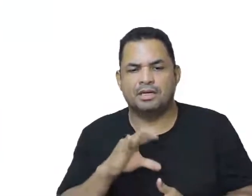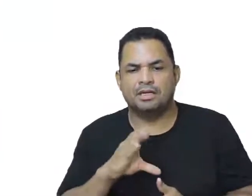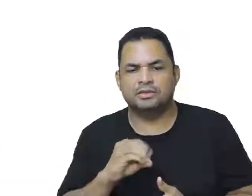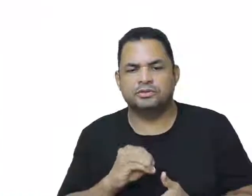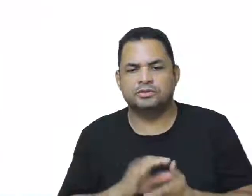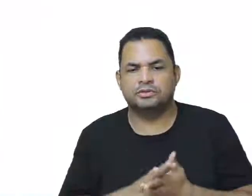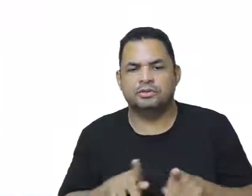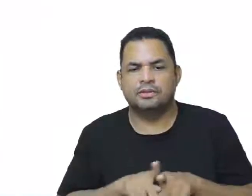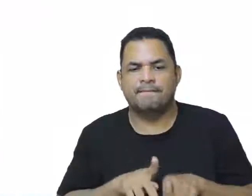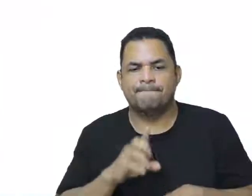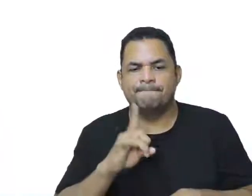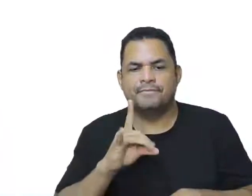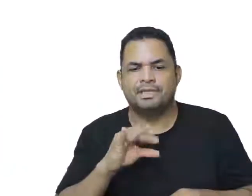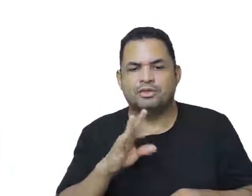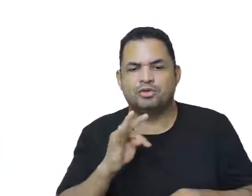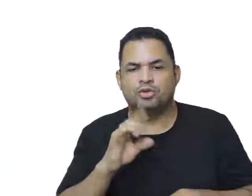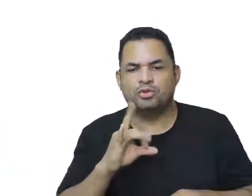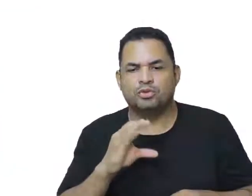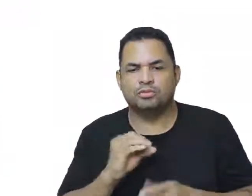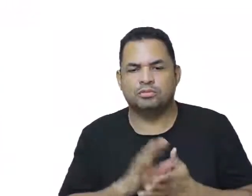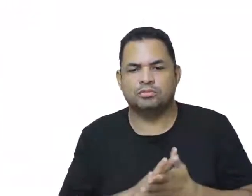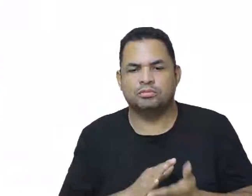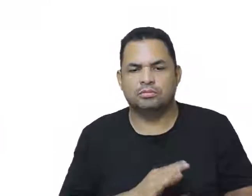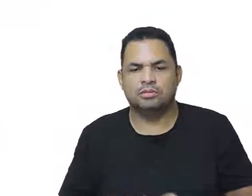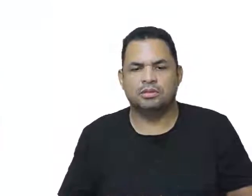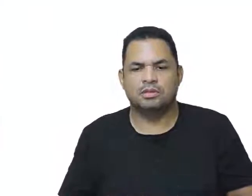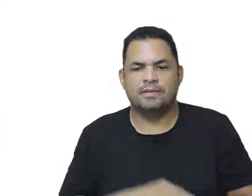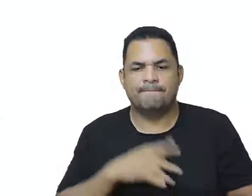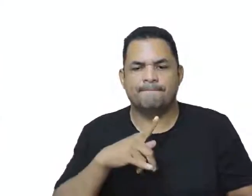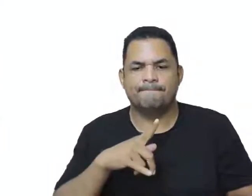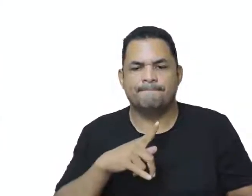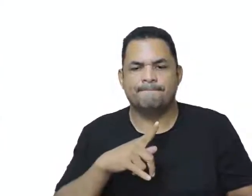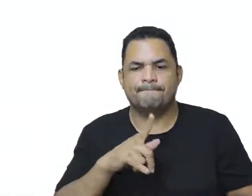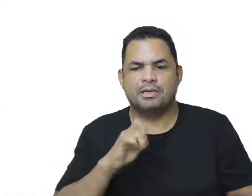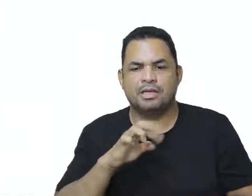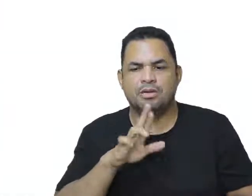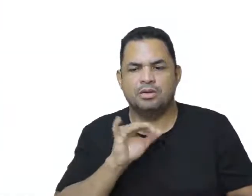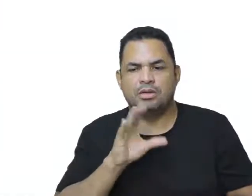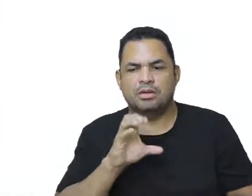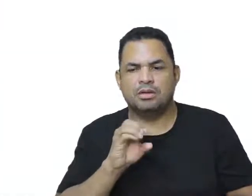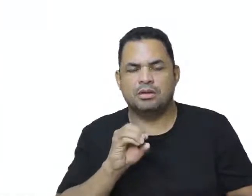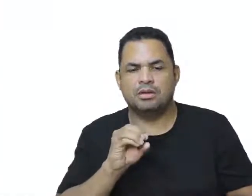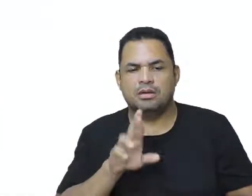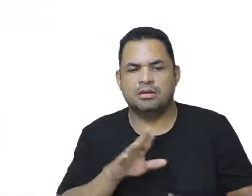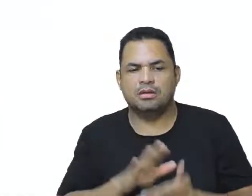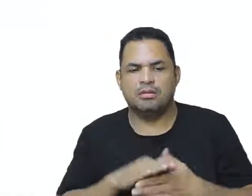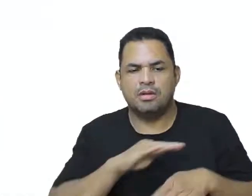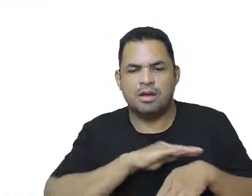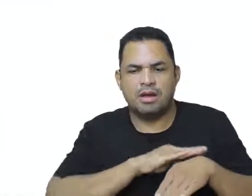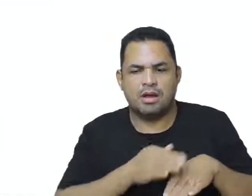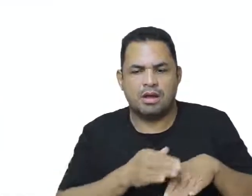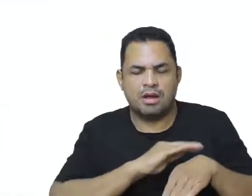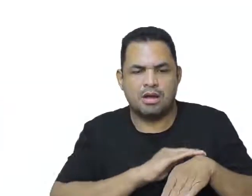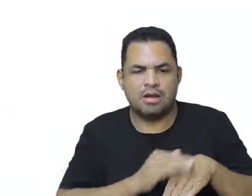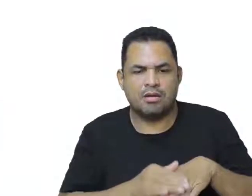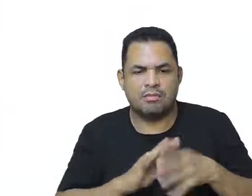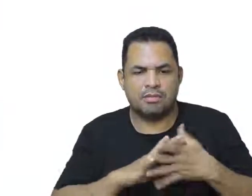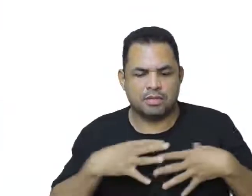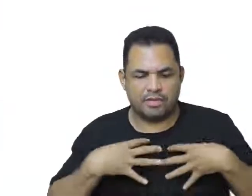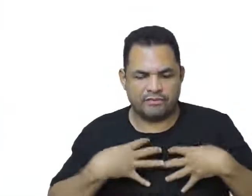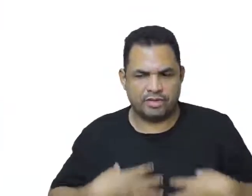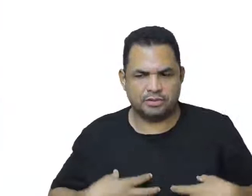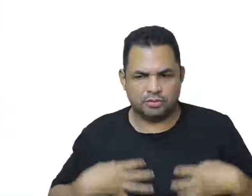pericárdio, etc. Pleura, para quem não sabe, é uma camada que reveste o nosso